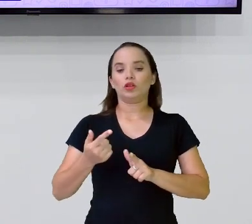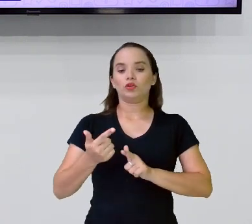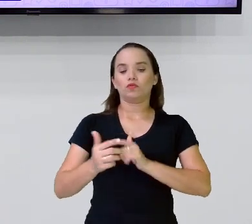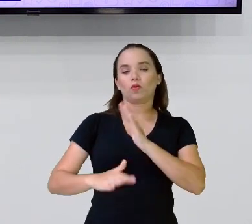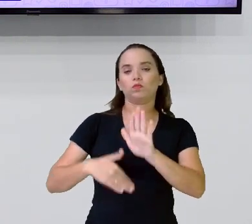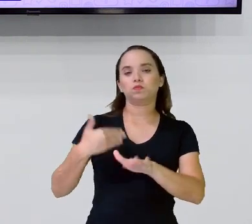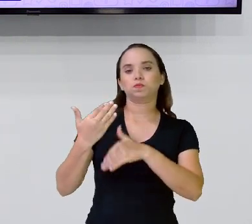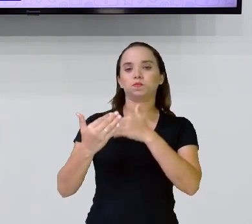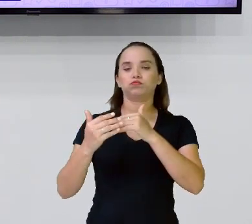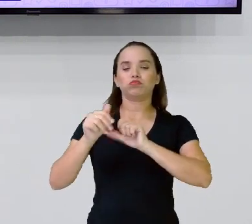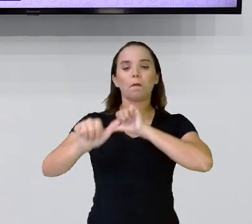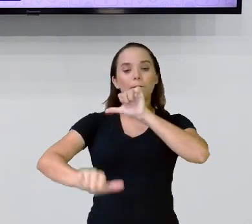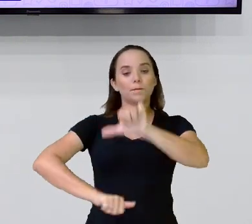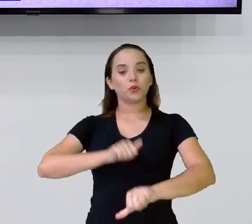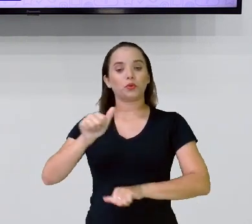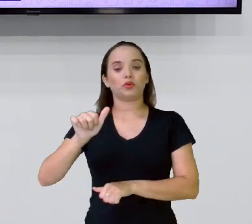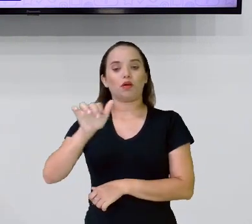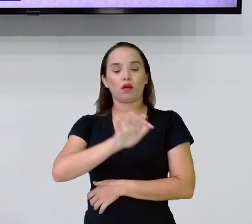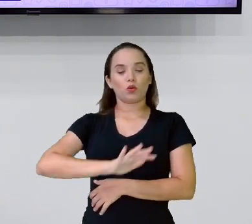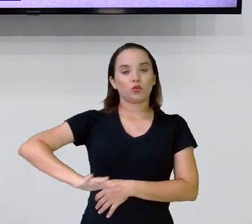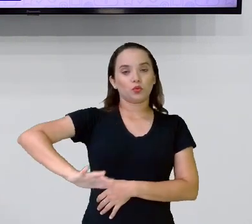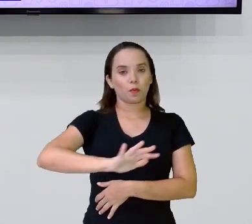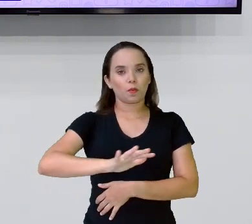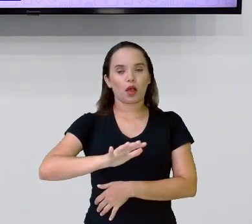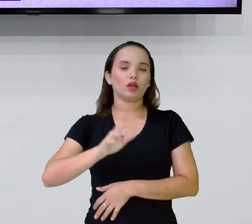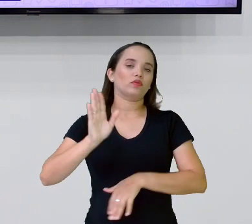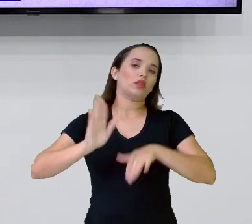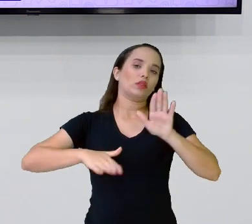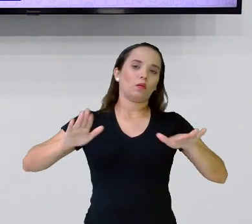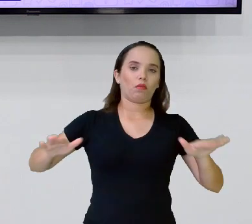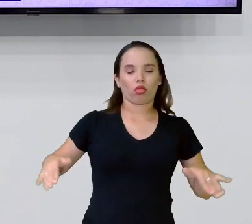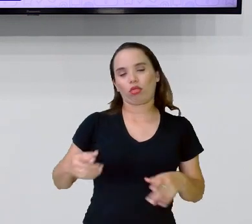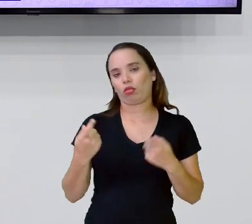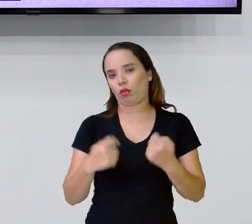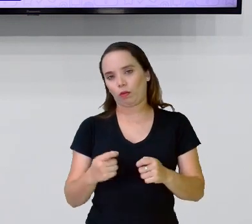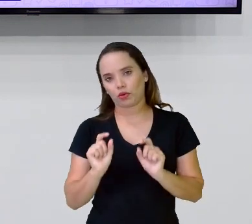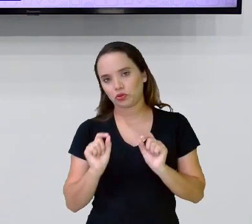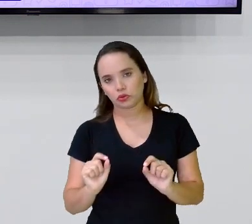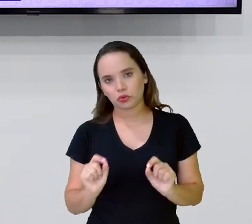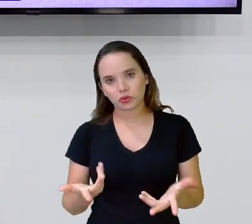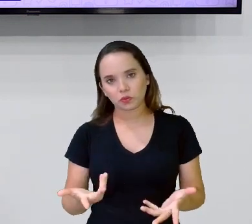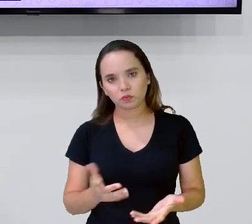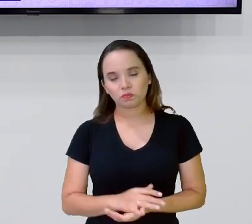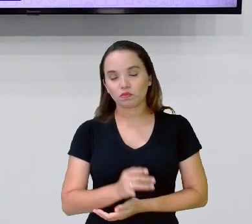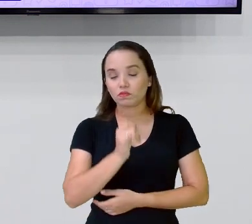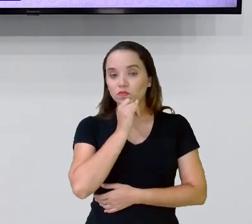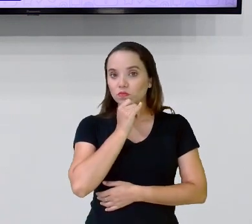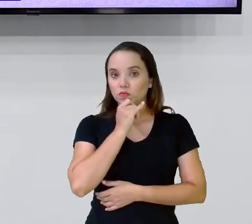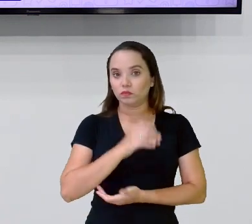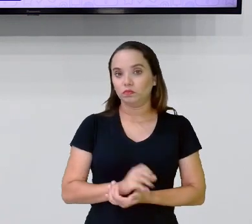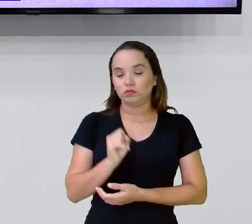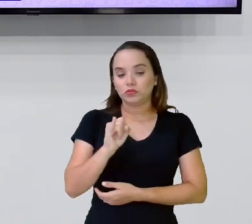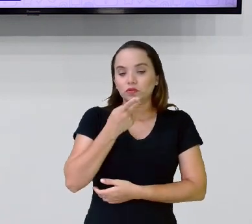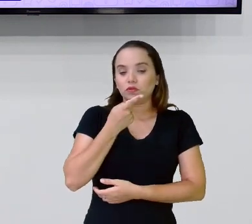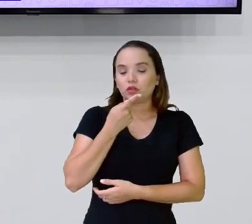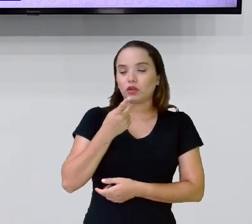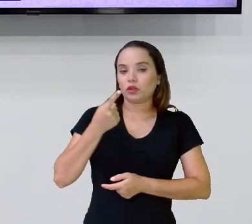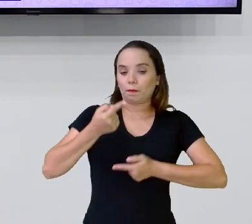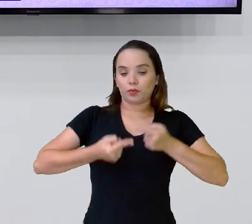vão alterar a paisagem de acordo com as suas necessidades. Então, por exemplo, quando a gente viu a política ali, o que é que a